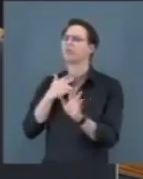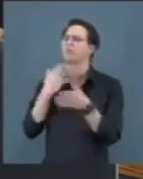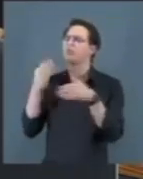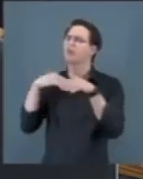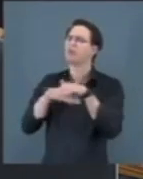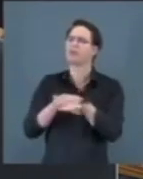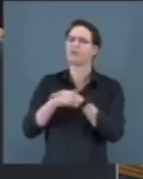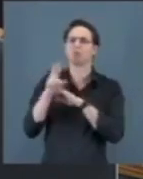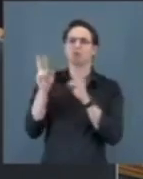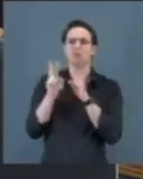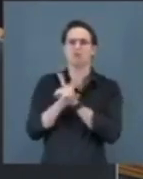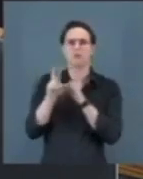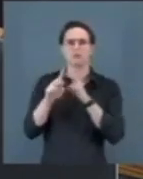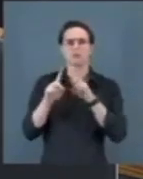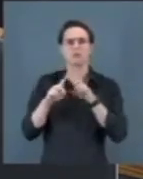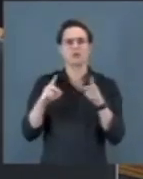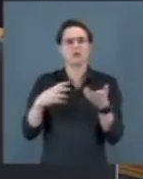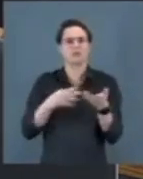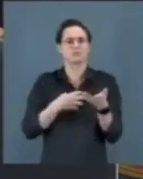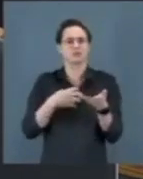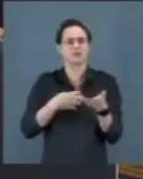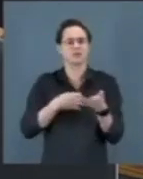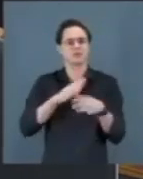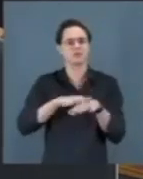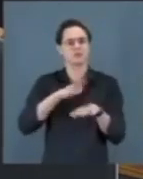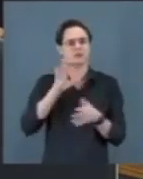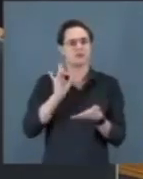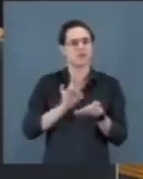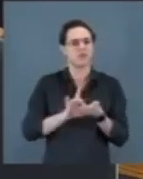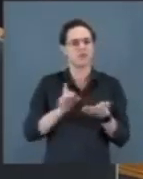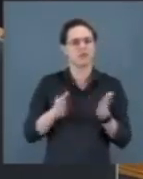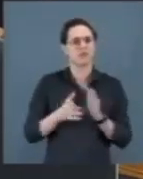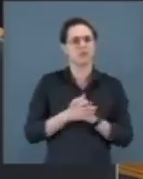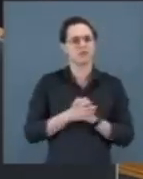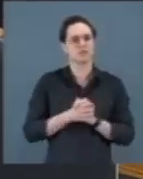É a maneira mais eficiente. Não o vento em si, mas...